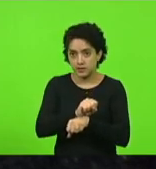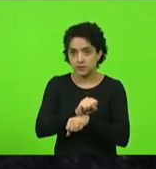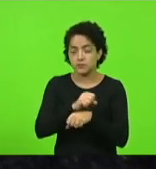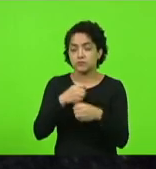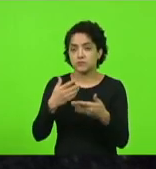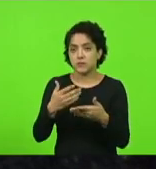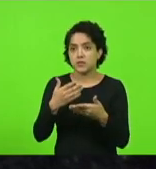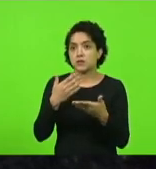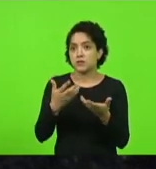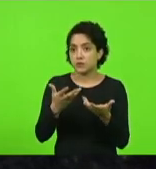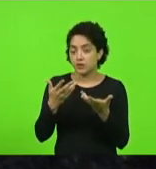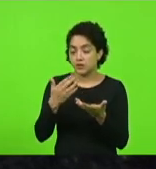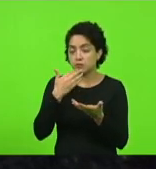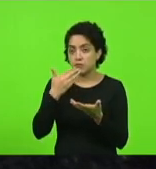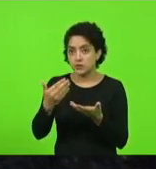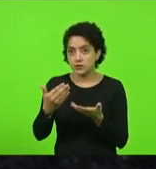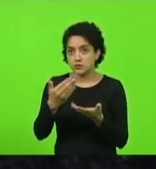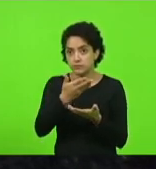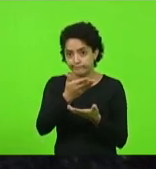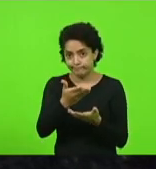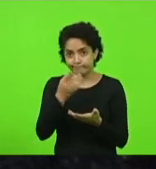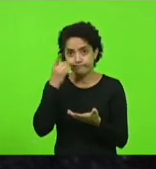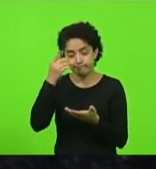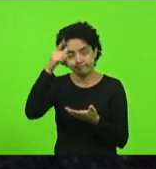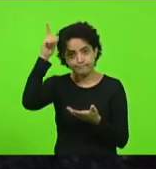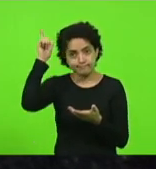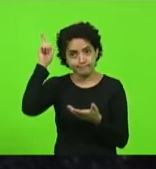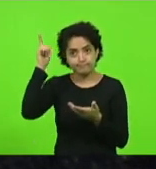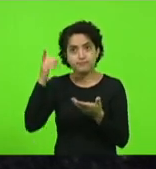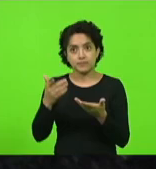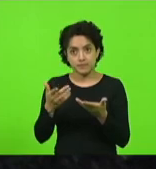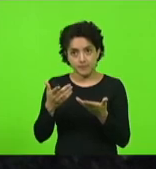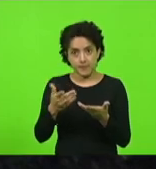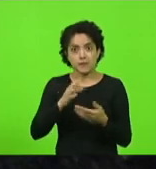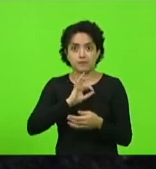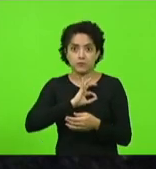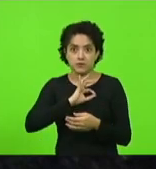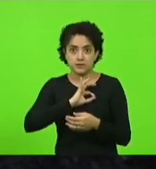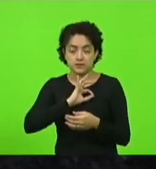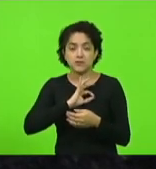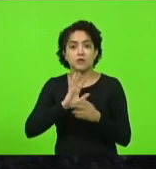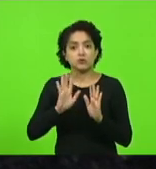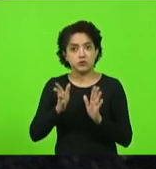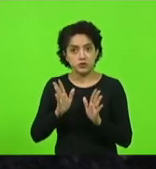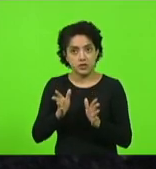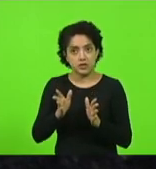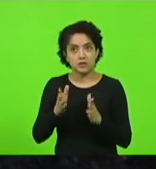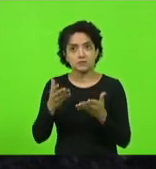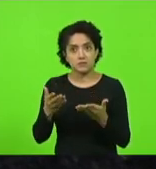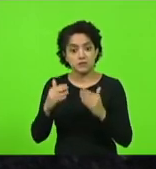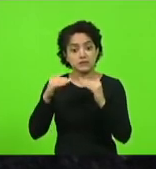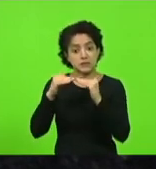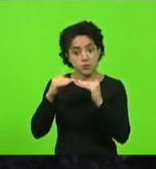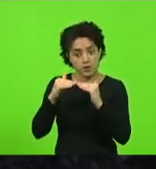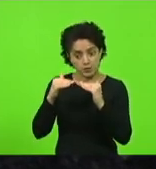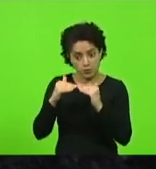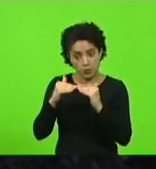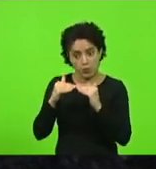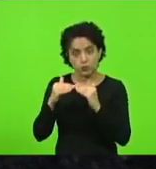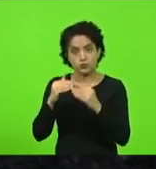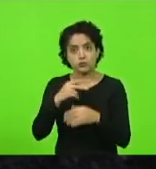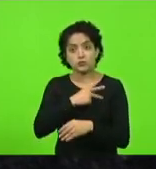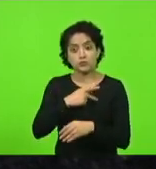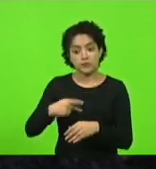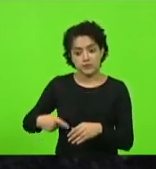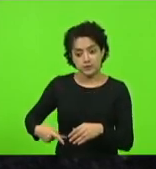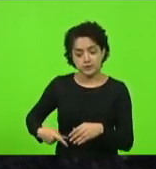quero pedir, principalmente Vossa Excelência, deputado Sargento Lima, que é um praça e que foi isso, se há o acordo do presidente para